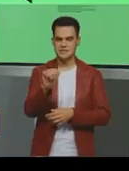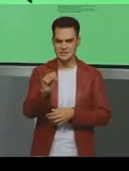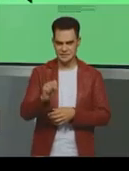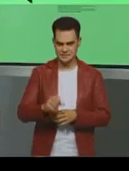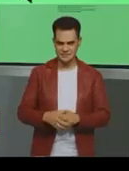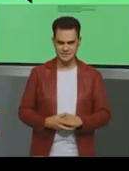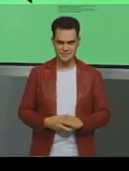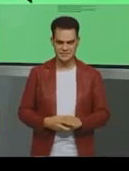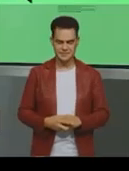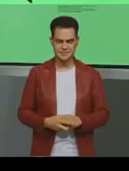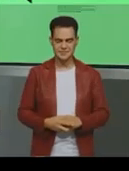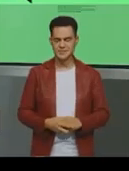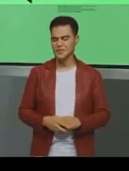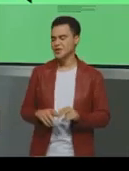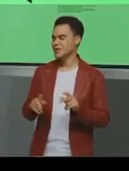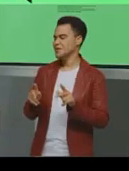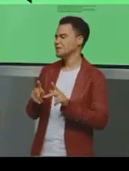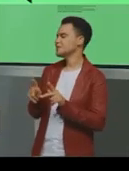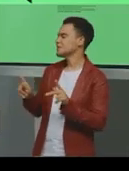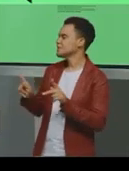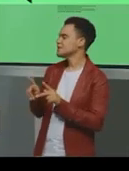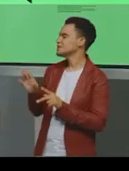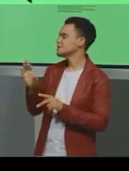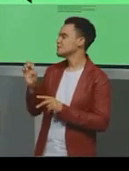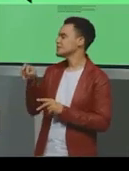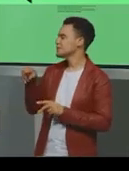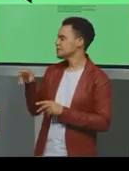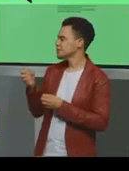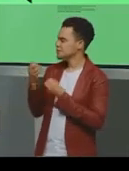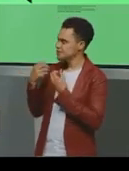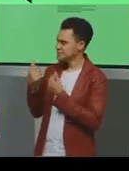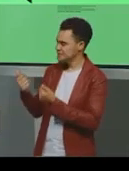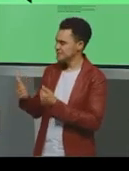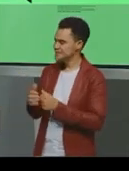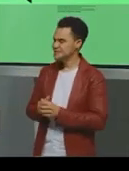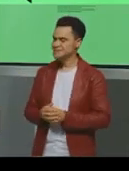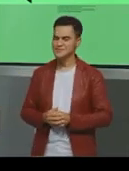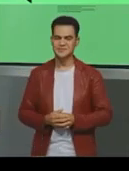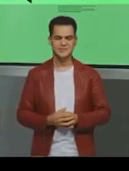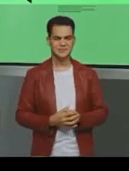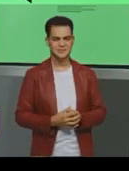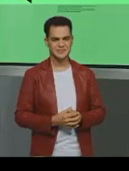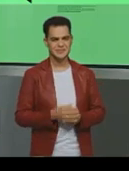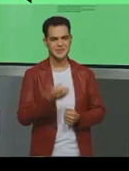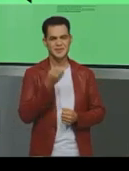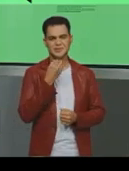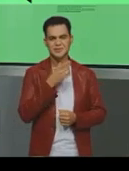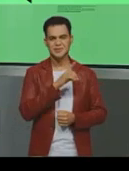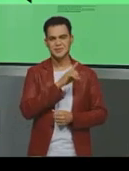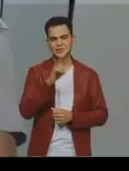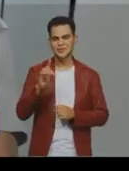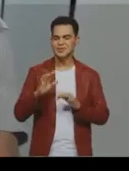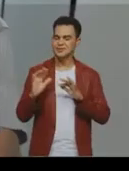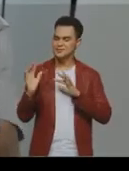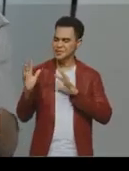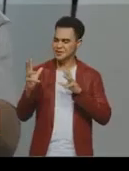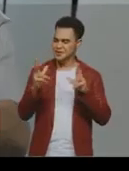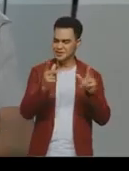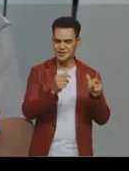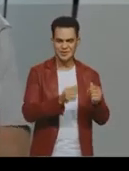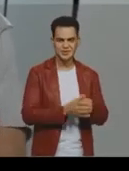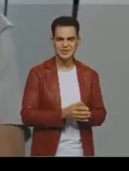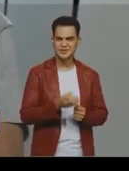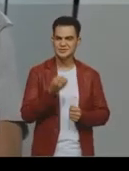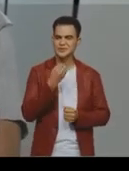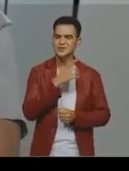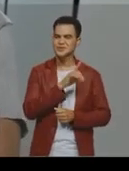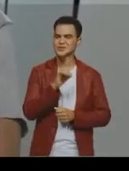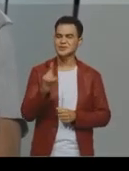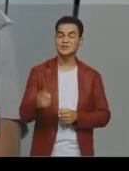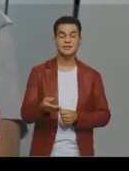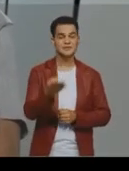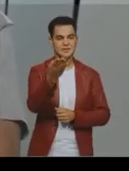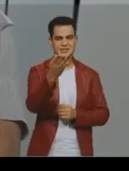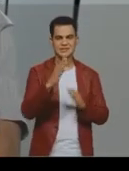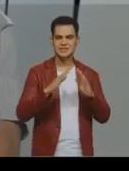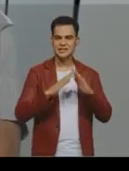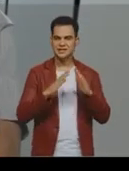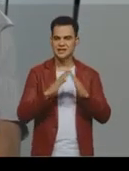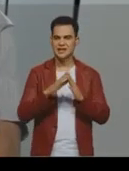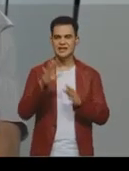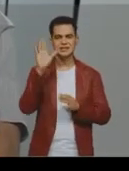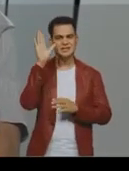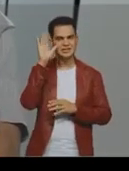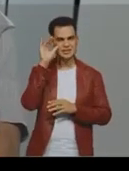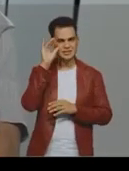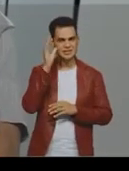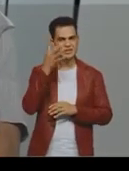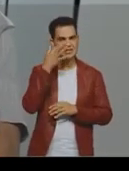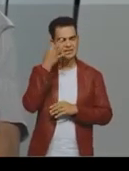professor Vinícius. Tudo bem, professor Tudo Bruno? Tudo jóia, Daniela. Tudo jóia. Bom dia para você, bom dia, professor Vinícius. Bom dia. Bom dia a você em casa que está acompanhando